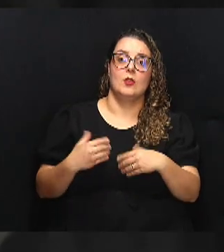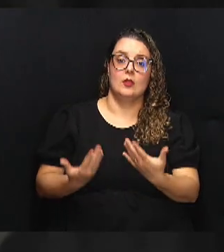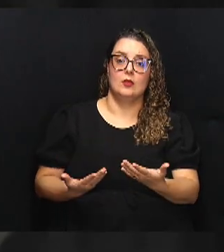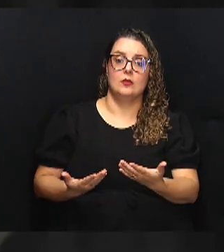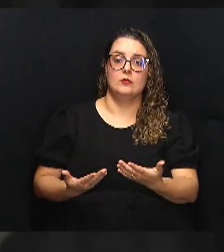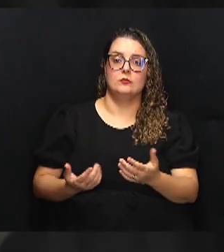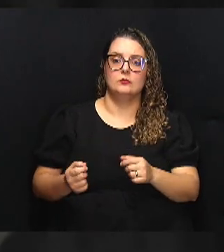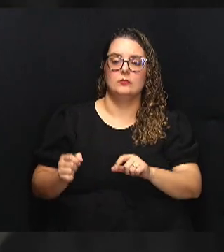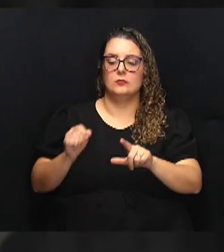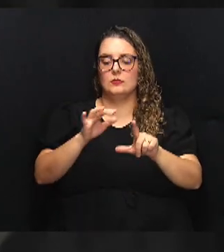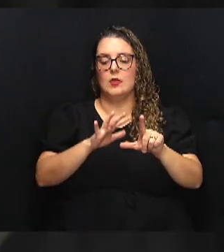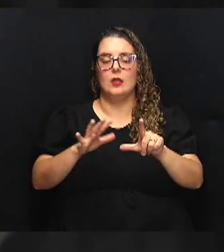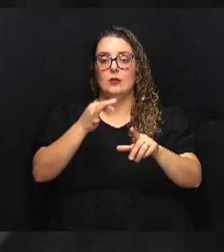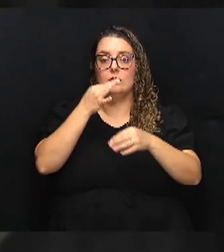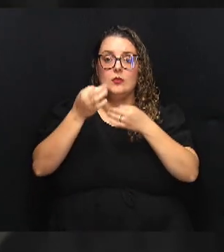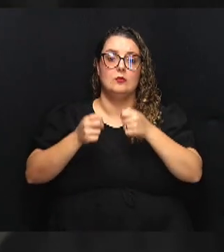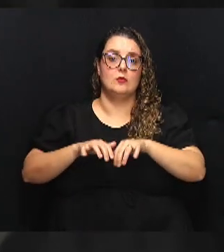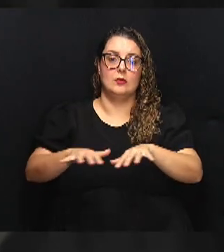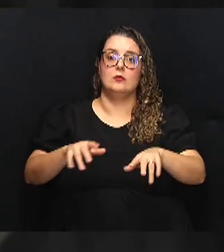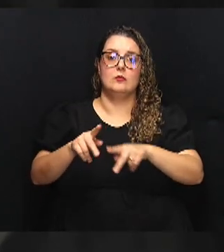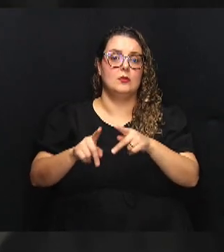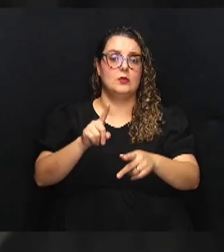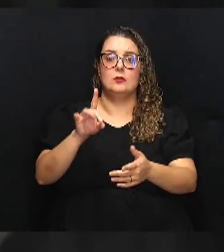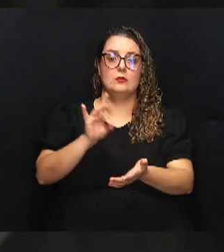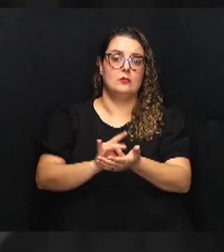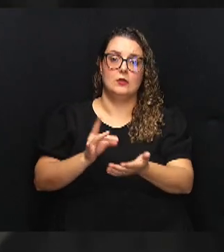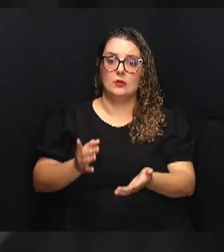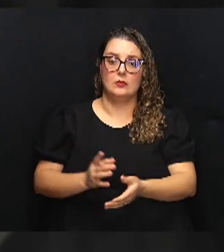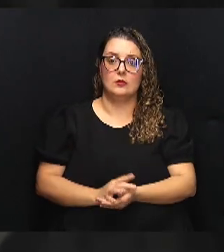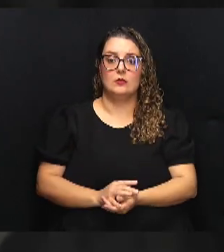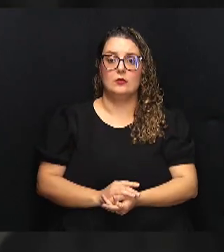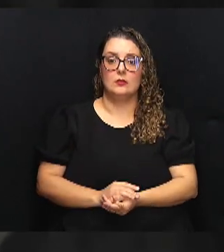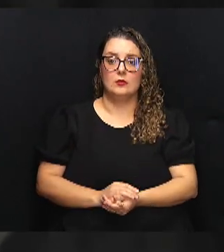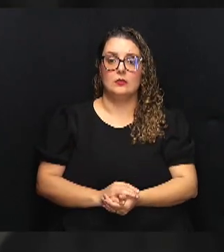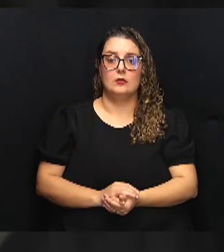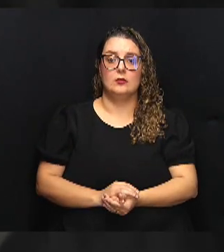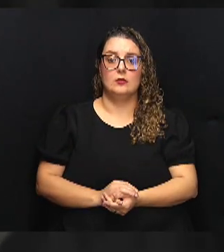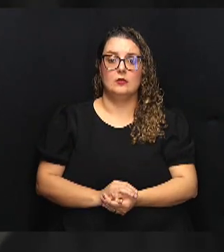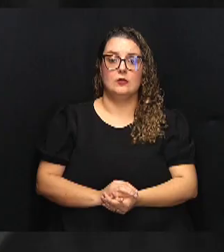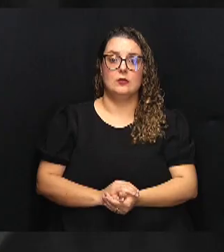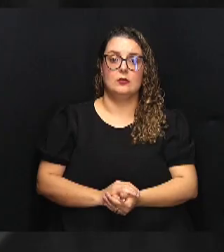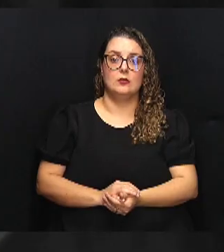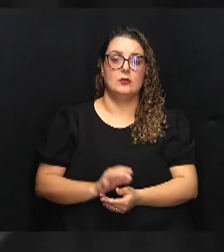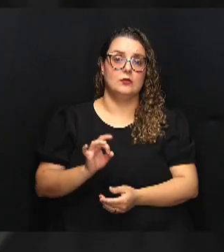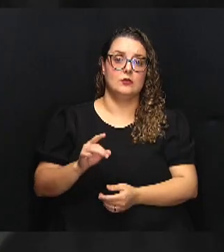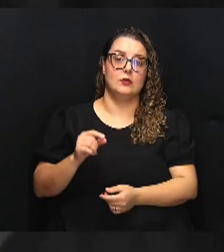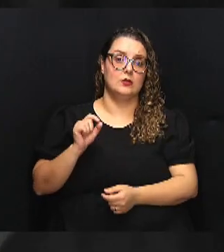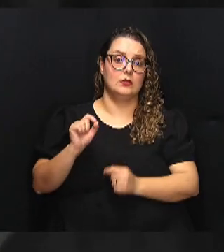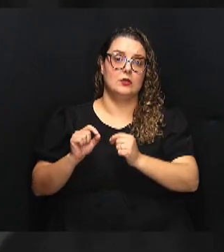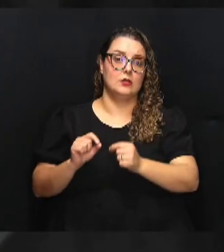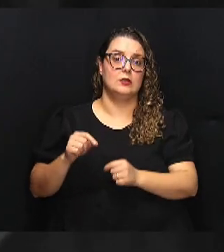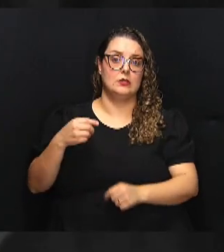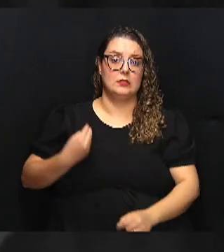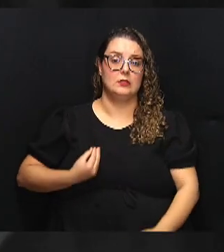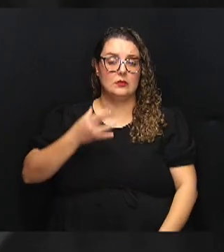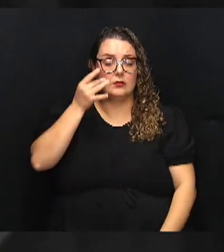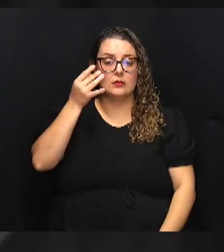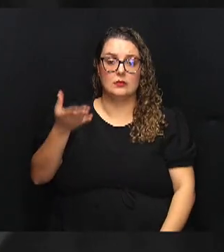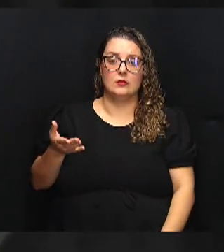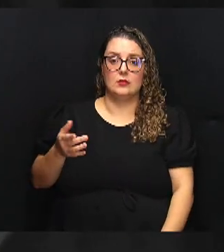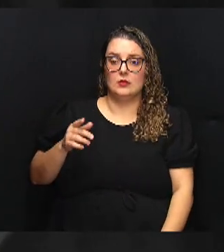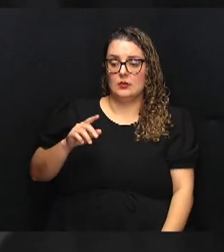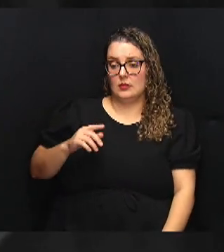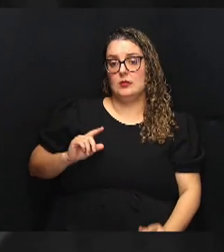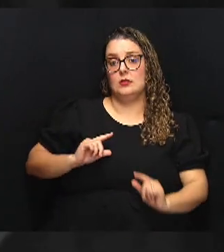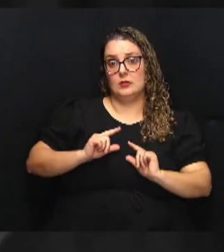uma opinião para a população que não é a real, né? Só quem está lá sabe o que está acontecendo, né? Nesse conflito a Israel e Hamas, né? Eu